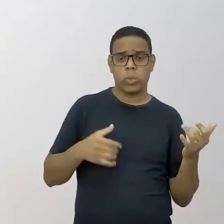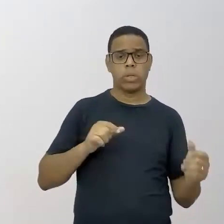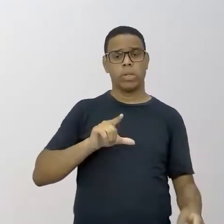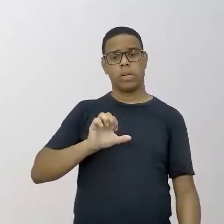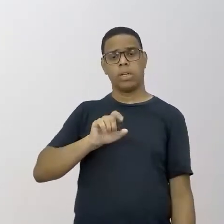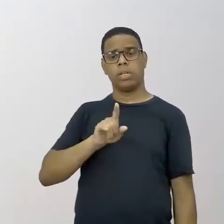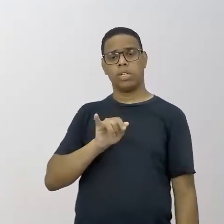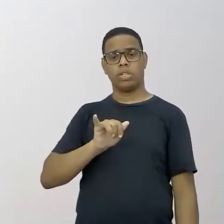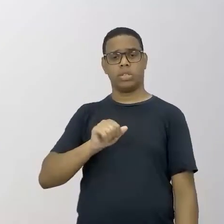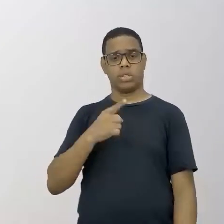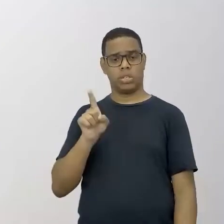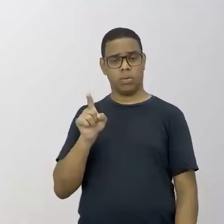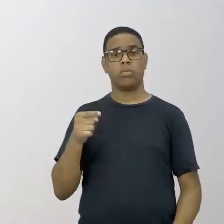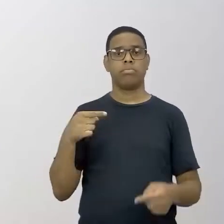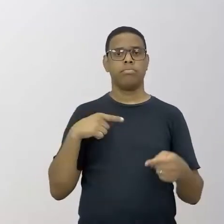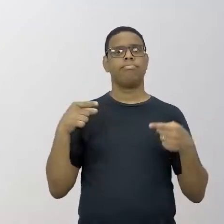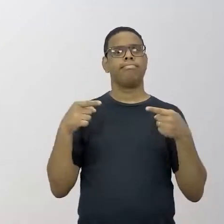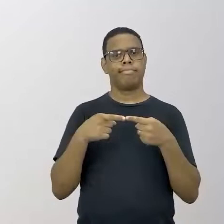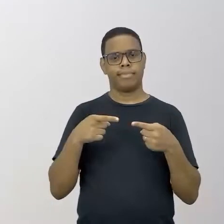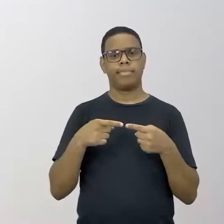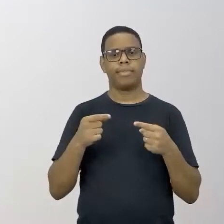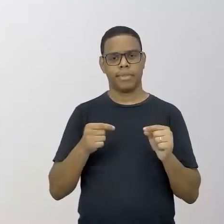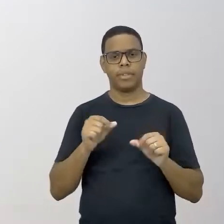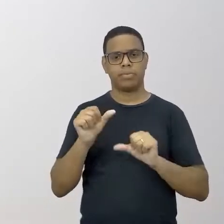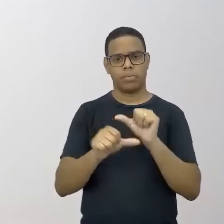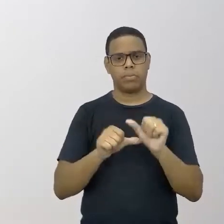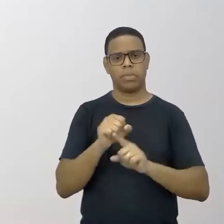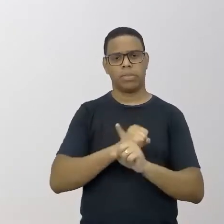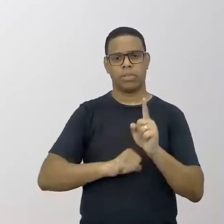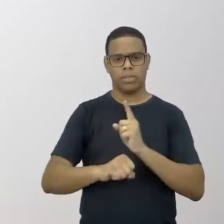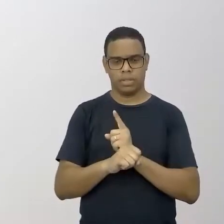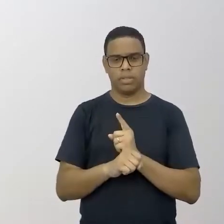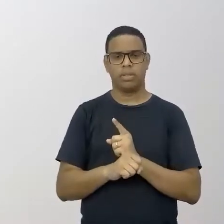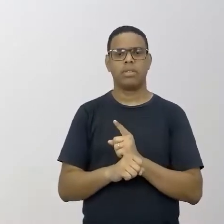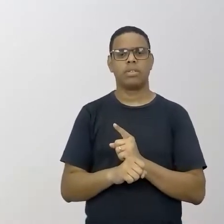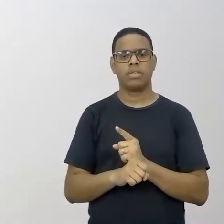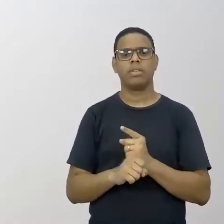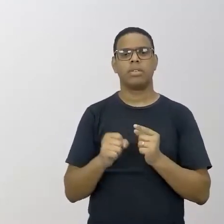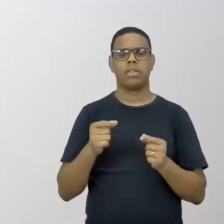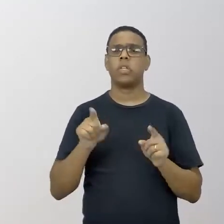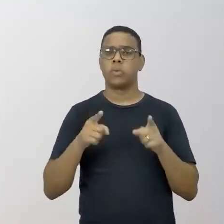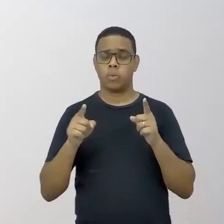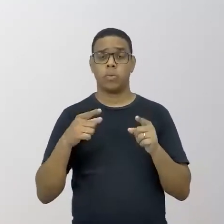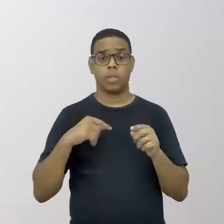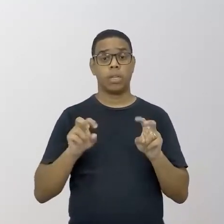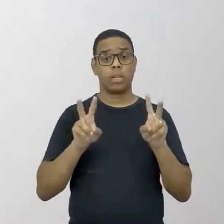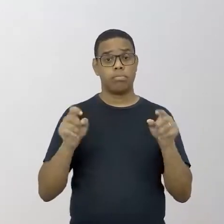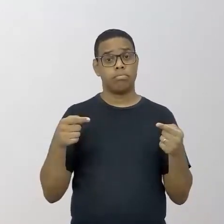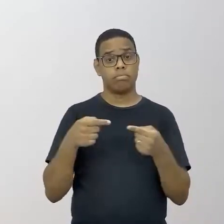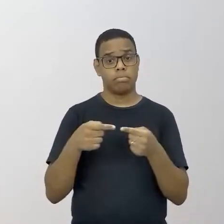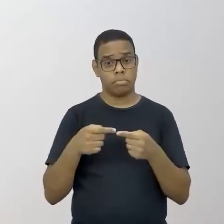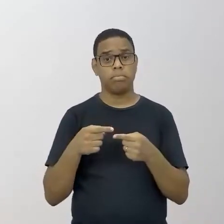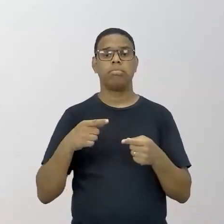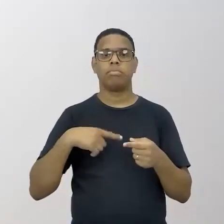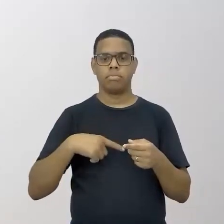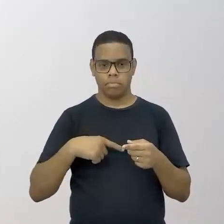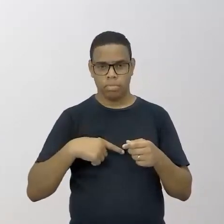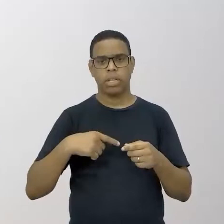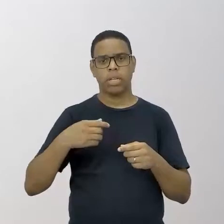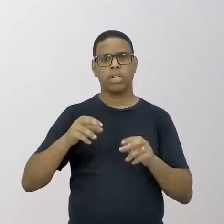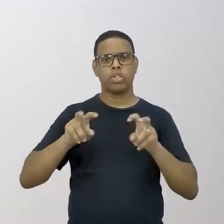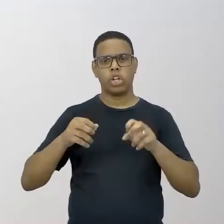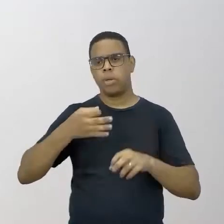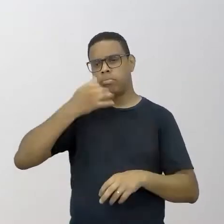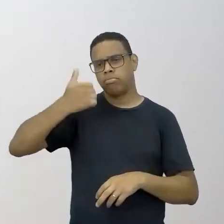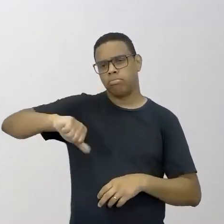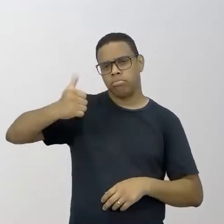que aliás tematiza bastante essa questão das mudanças sociais, as letras do Legião Urbana estão cheias de crítica